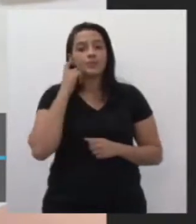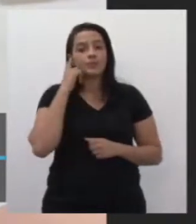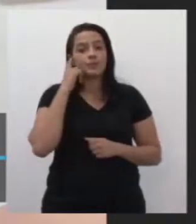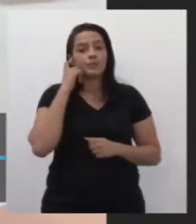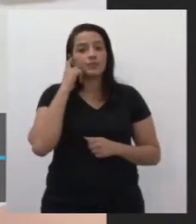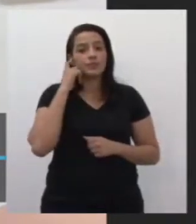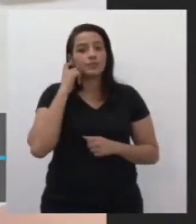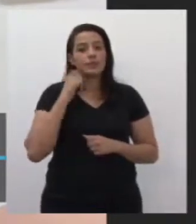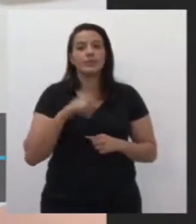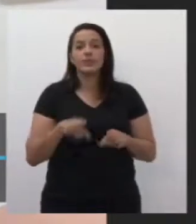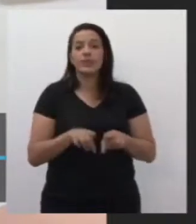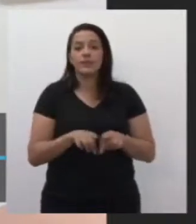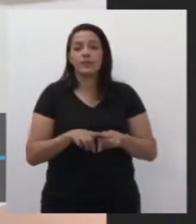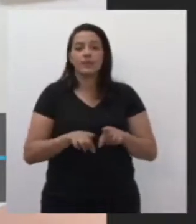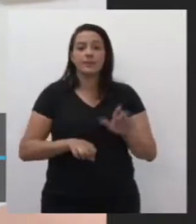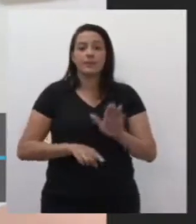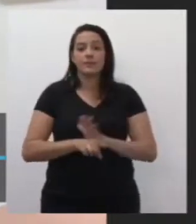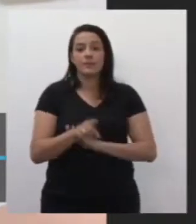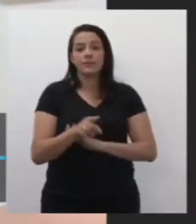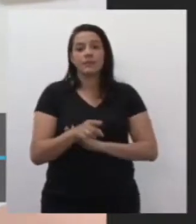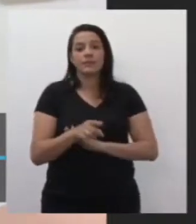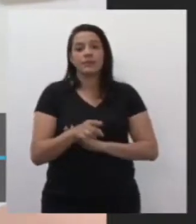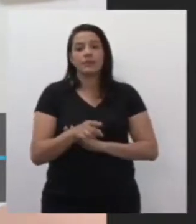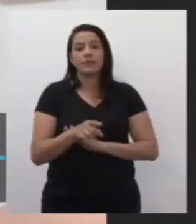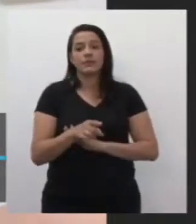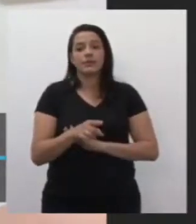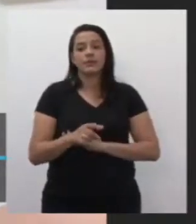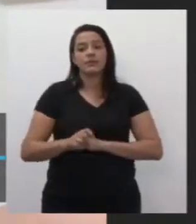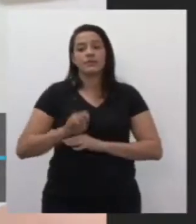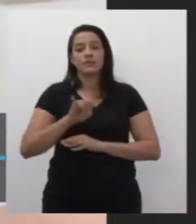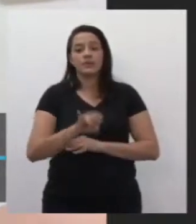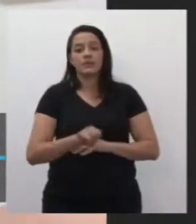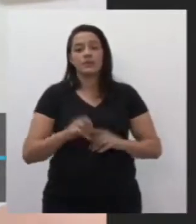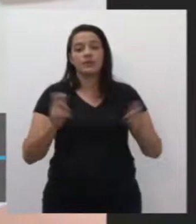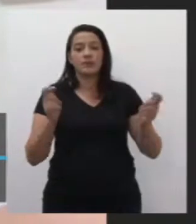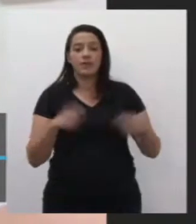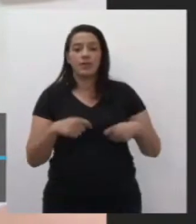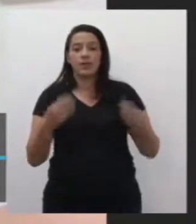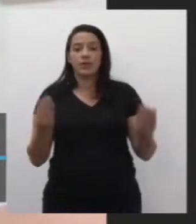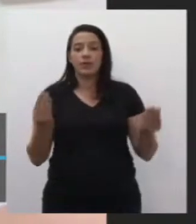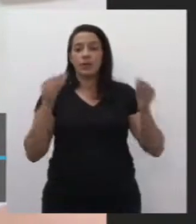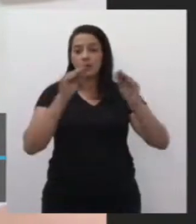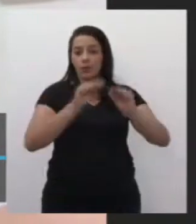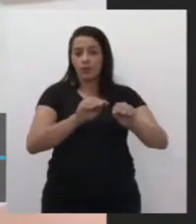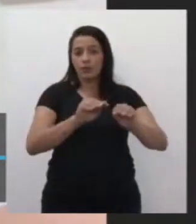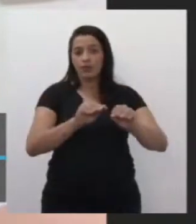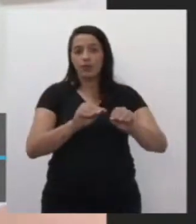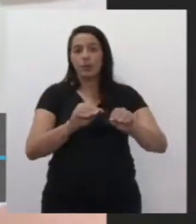daí pergunta, o professor Silvio pergunta se ele pode colocar o conteúdo